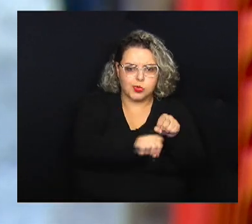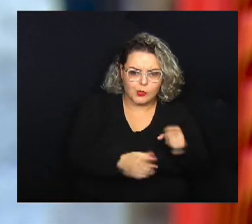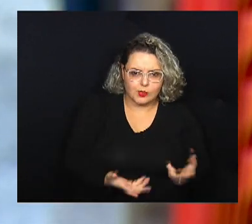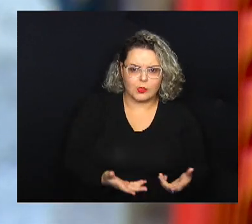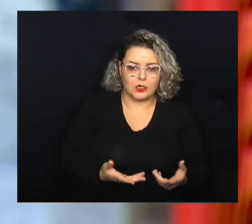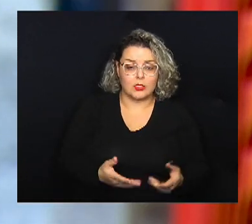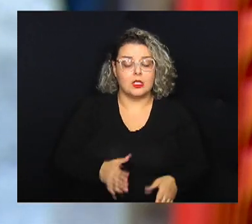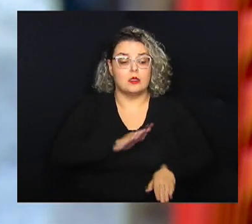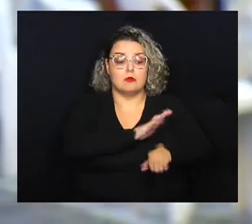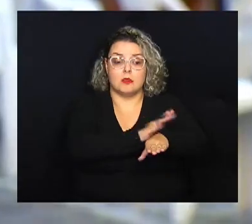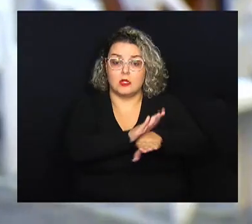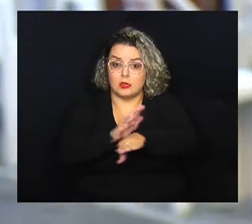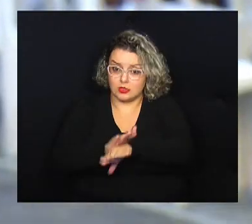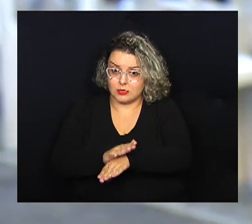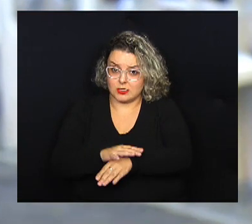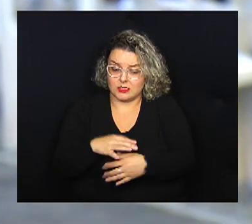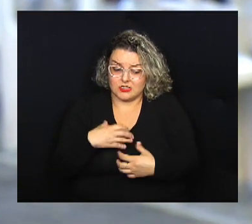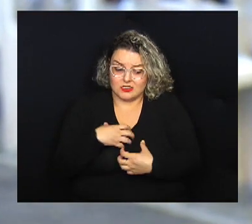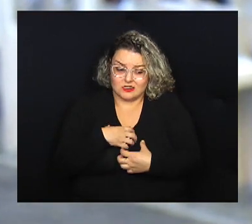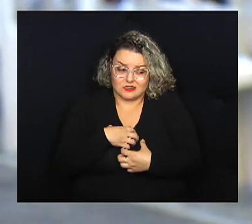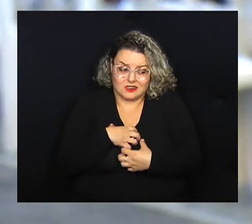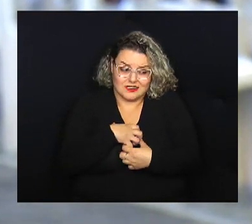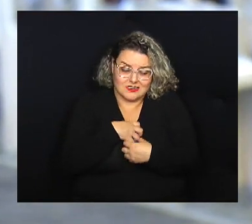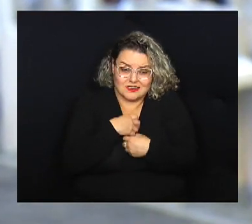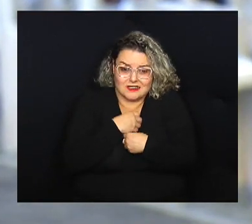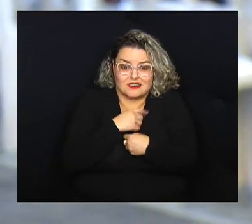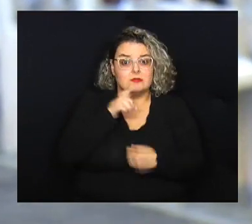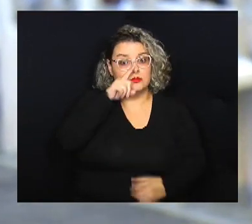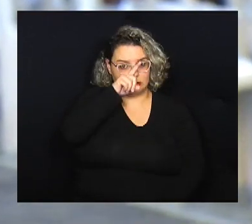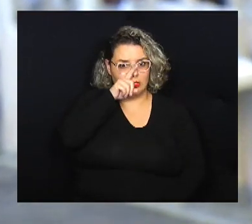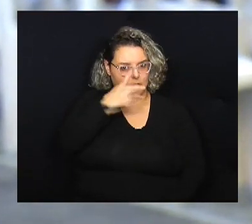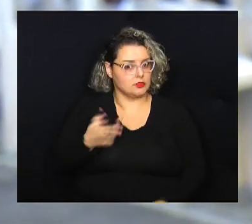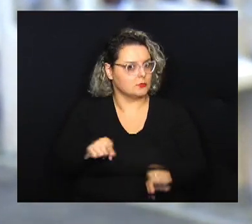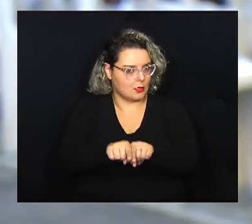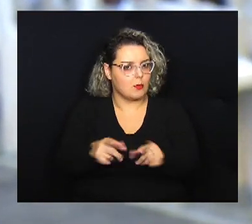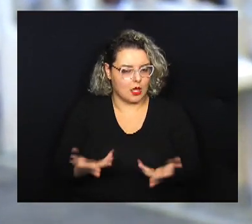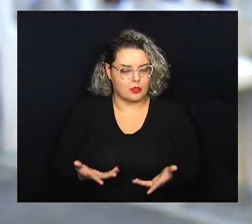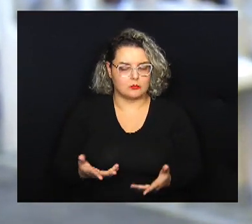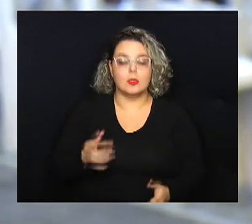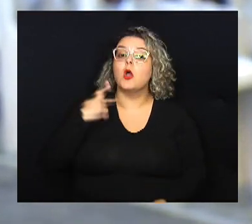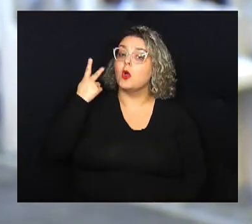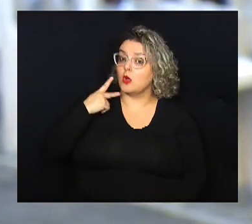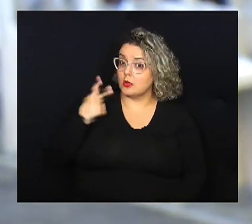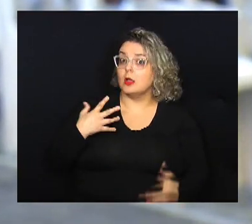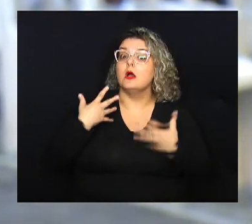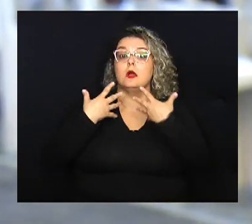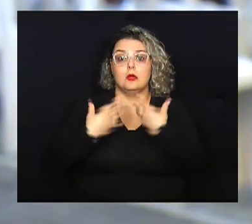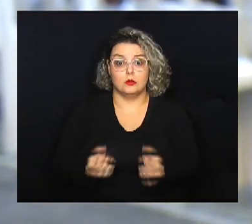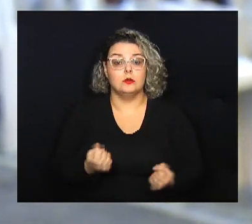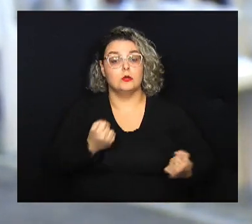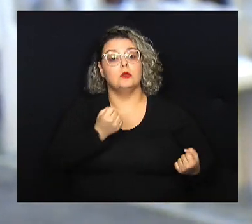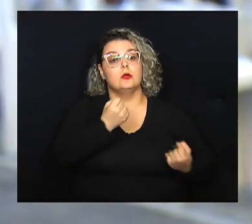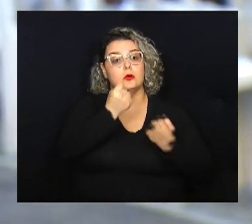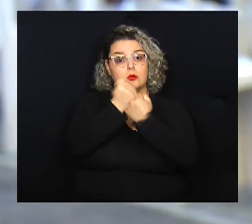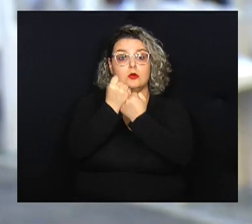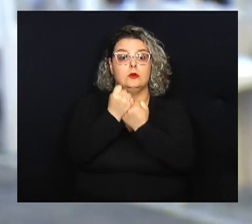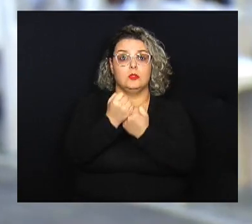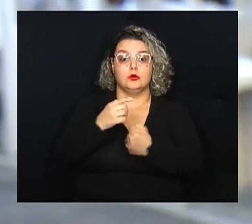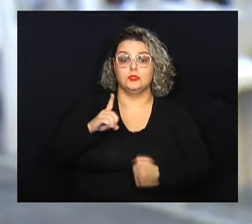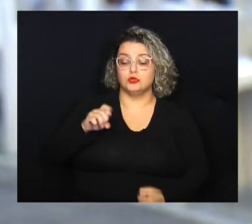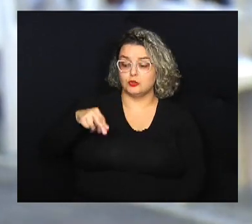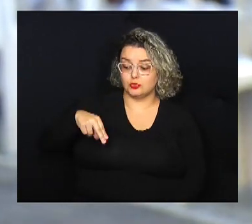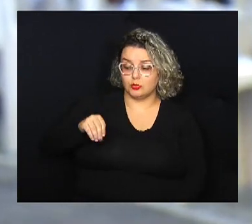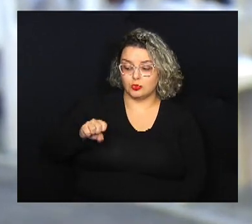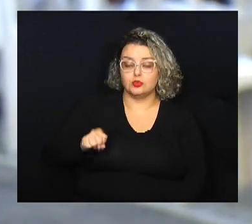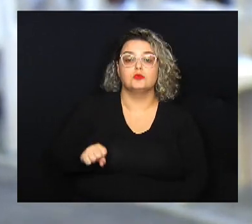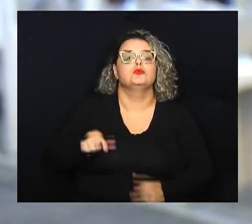auxiliar pessoas que se sintam em situação de risco. Os parlamentares receberam o apoio de donos de